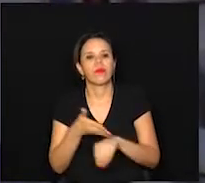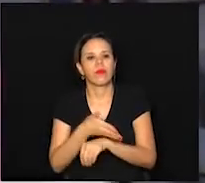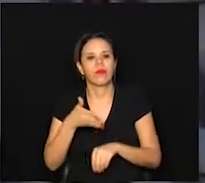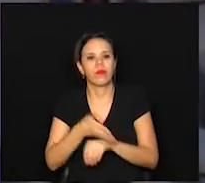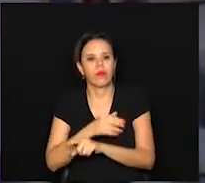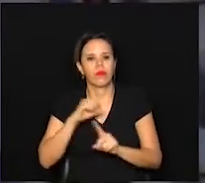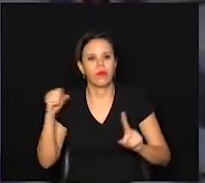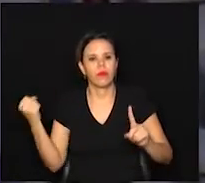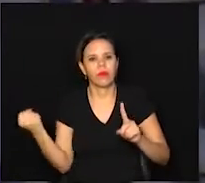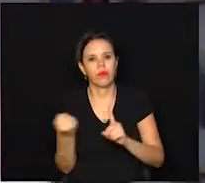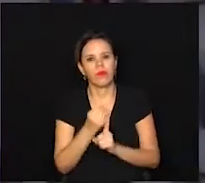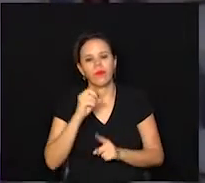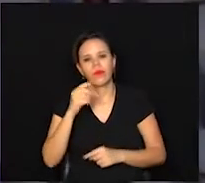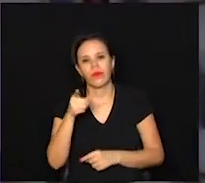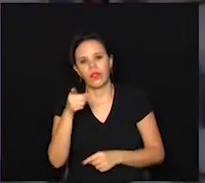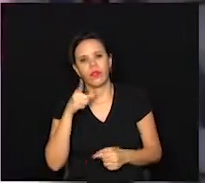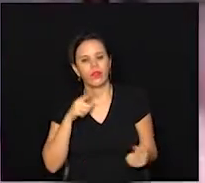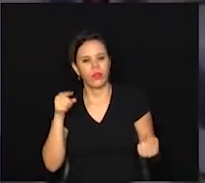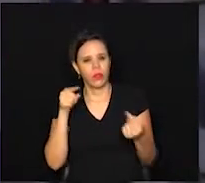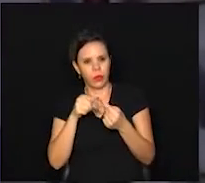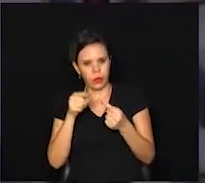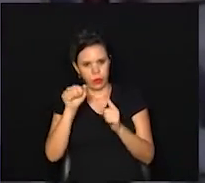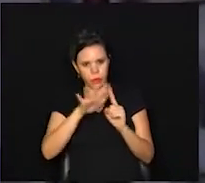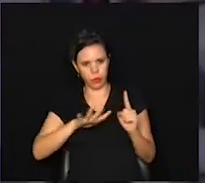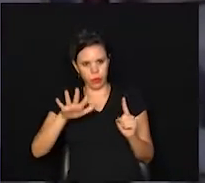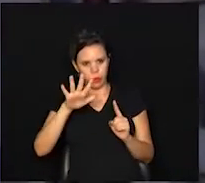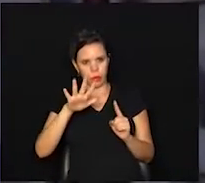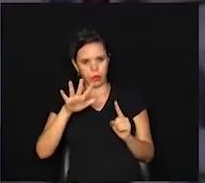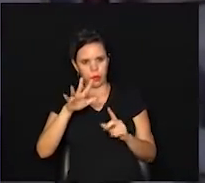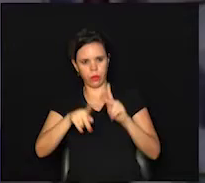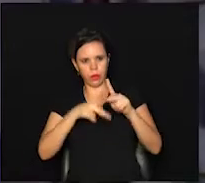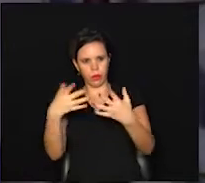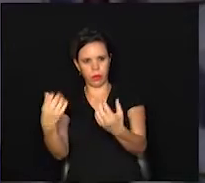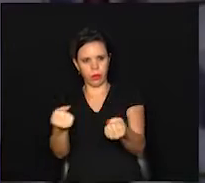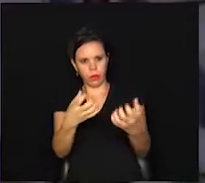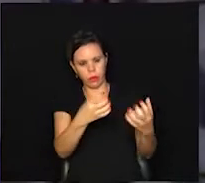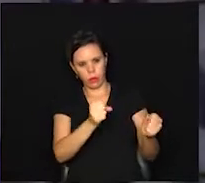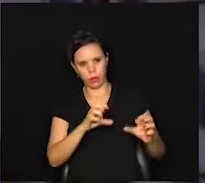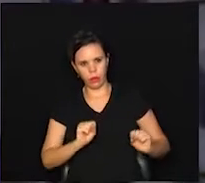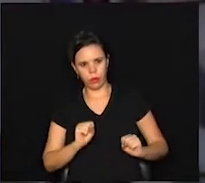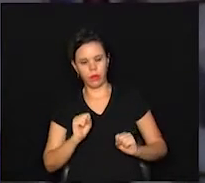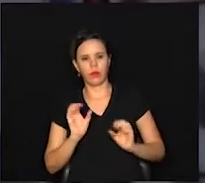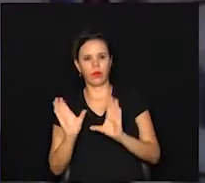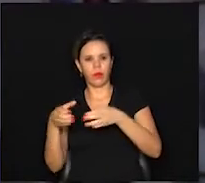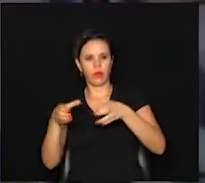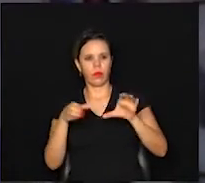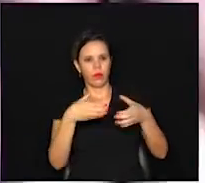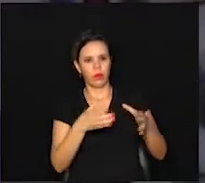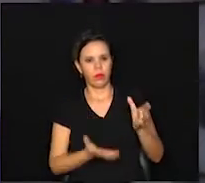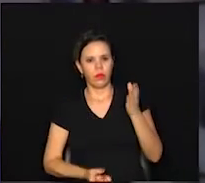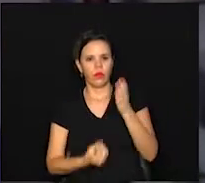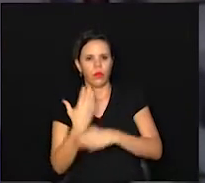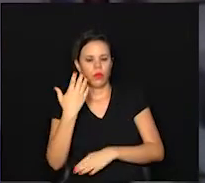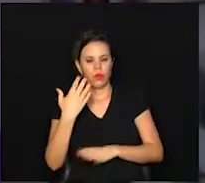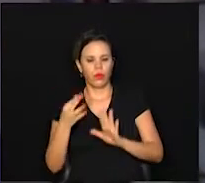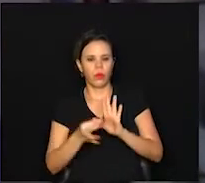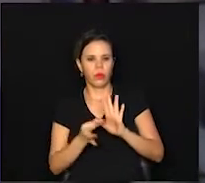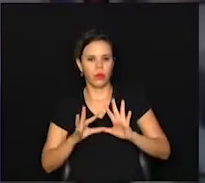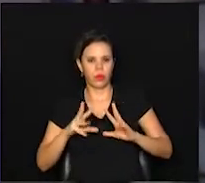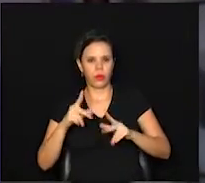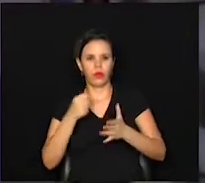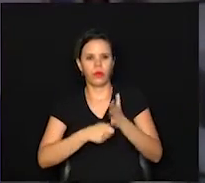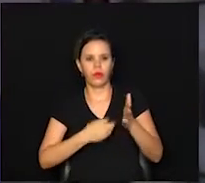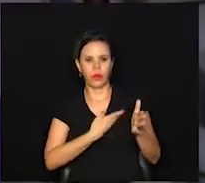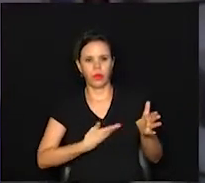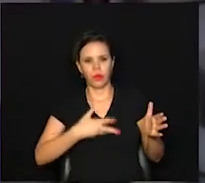social. Ou você pactua com a sociedade civil todas as construções, né, das políticas públicas, ou elas